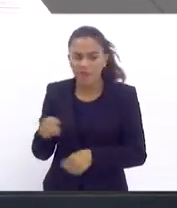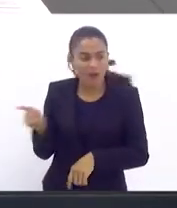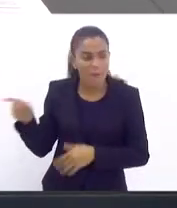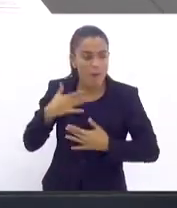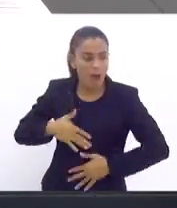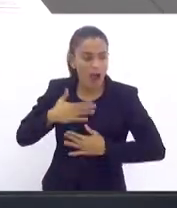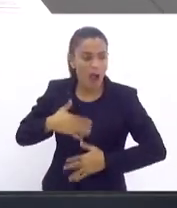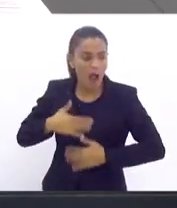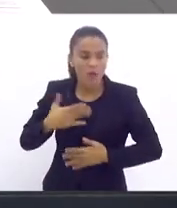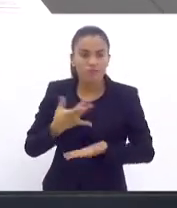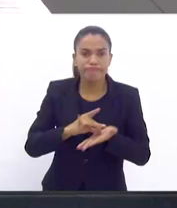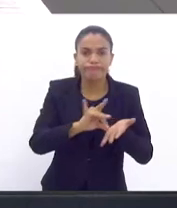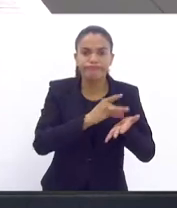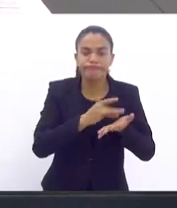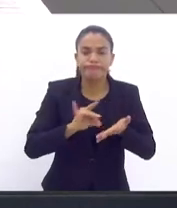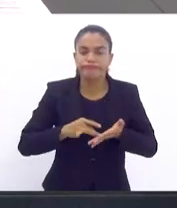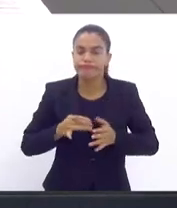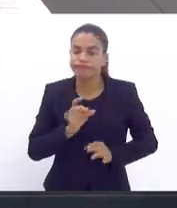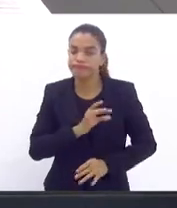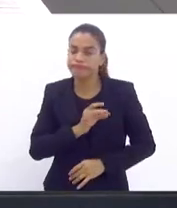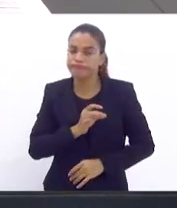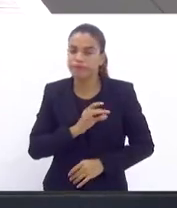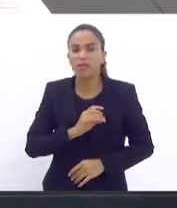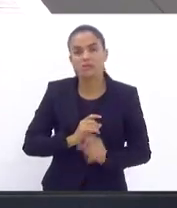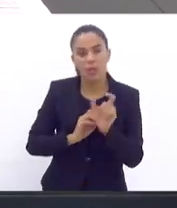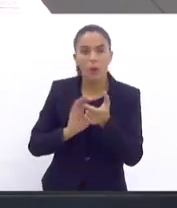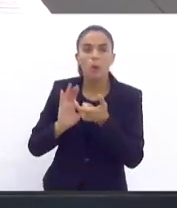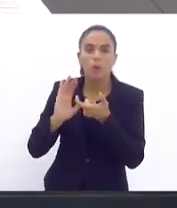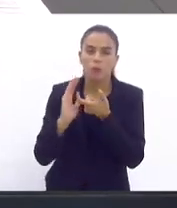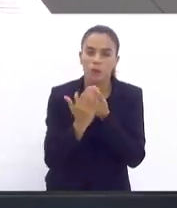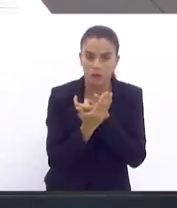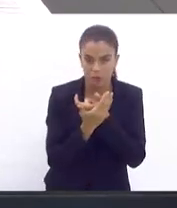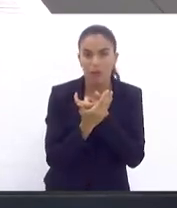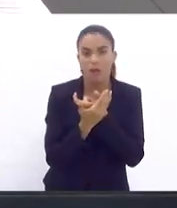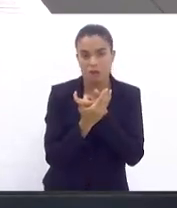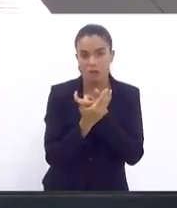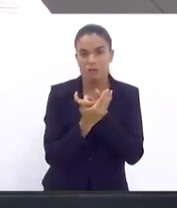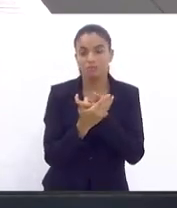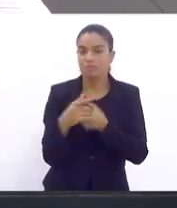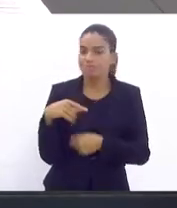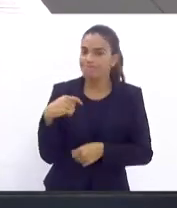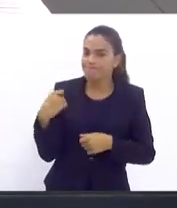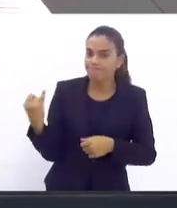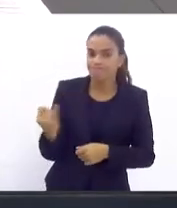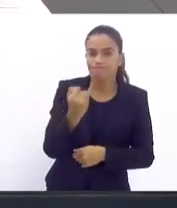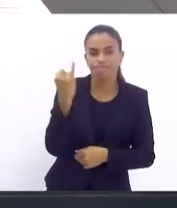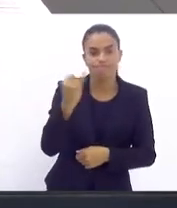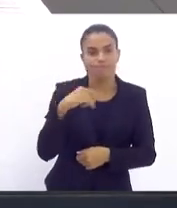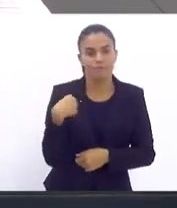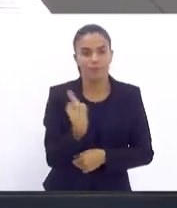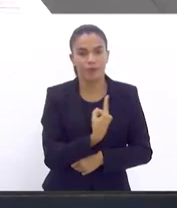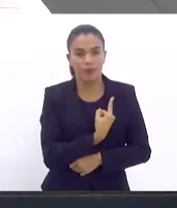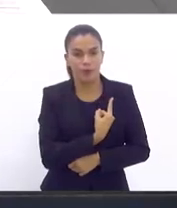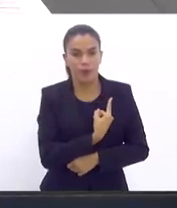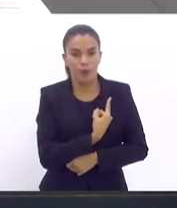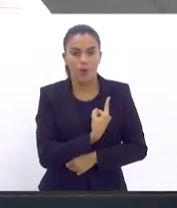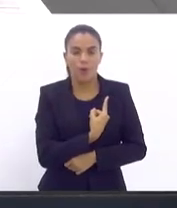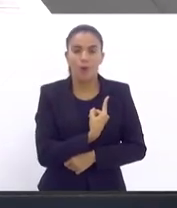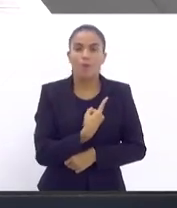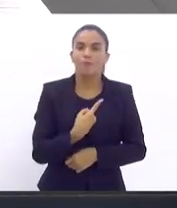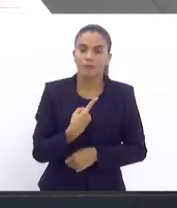tem fobia Então esse é o termo que se utiliza e é muito importante que a gente tem a campanhas de sensibilização